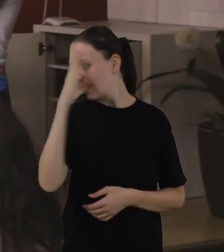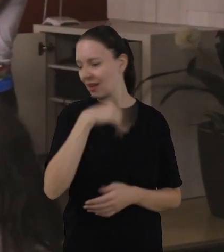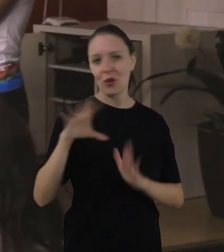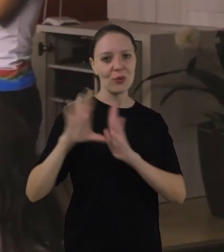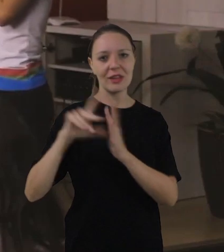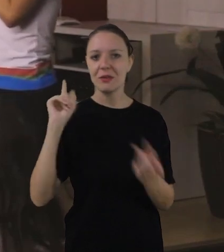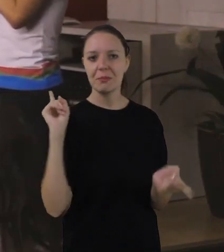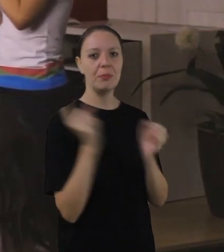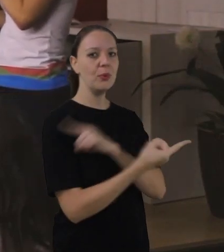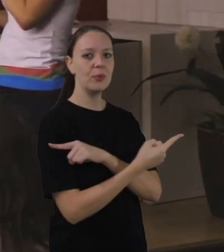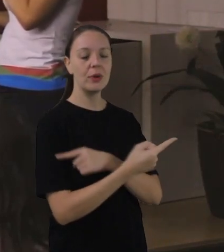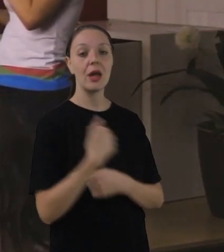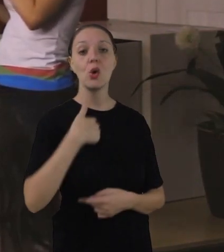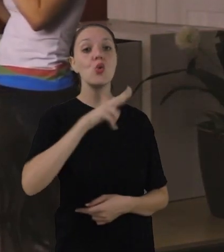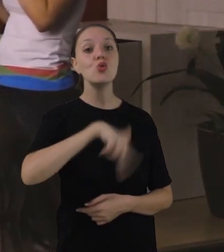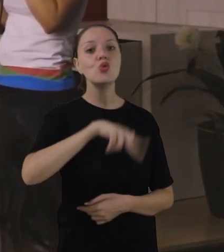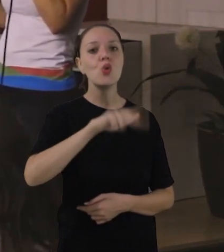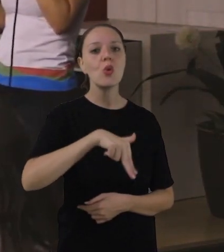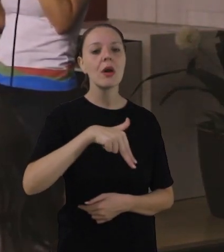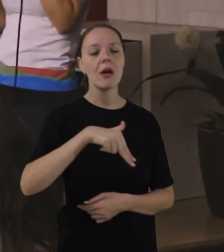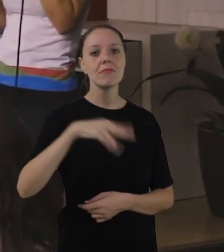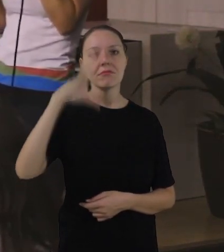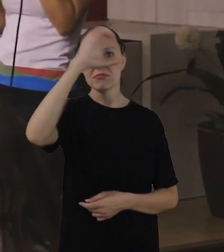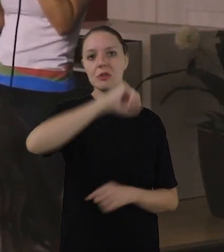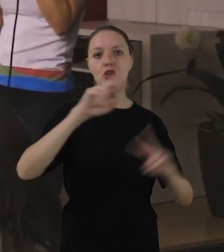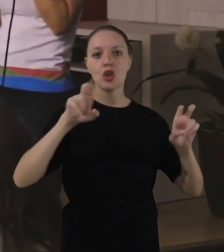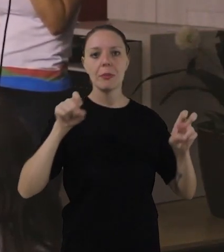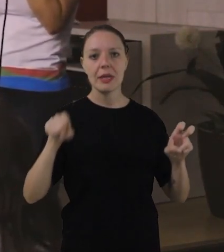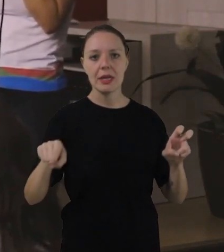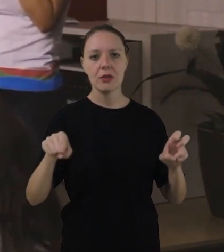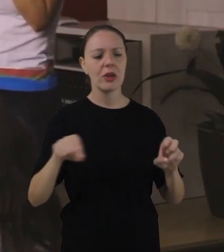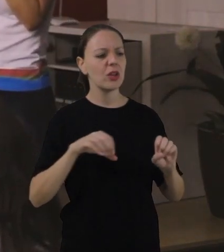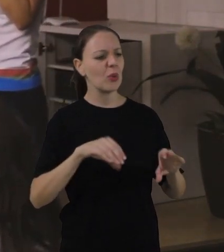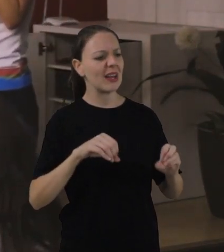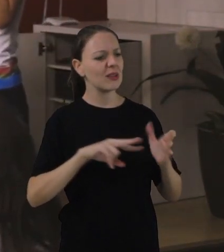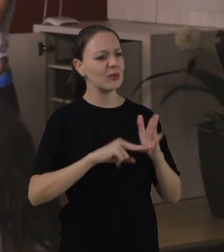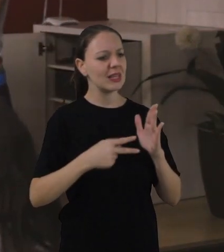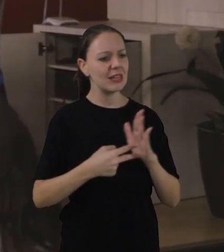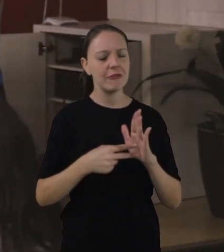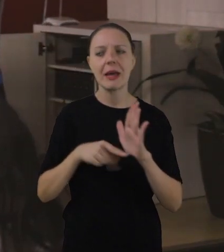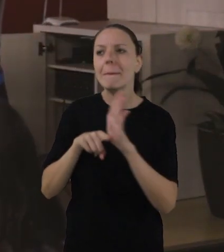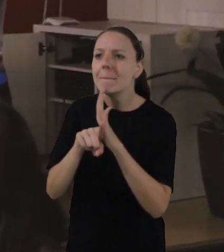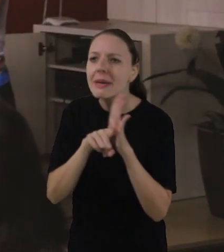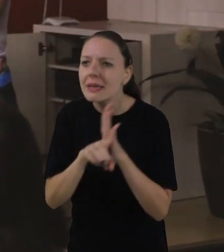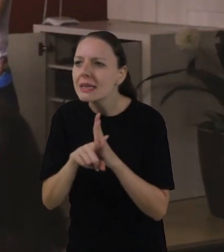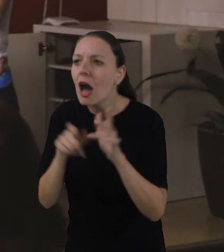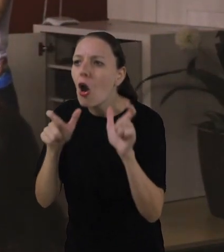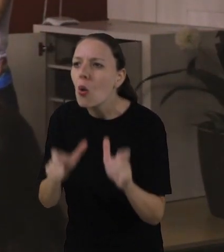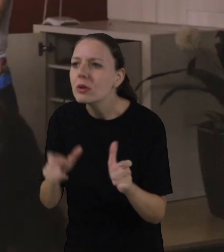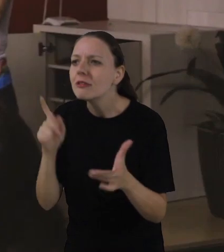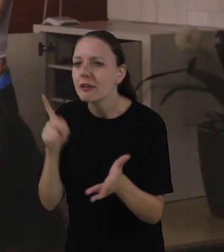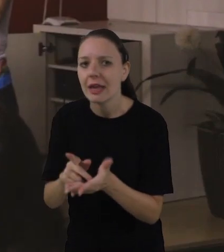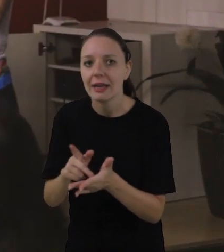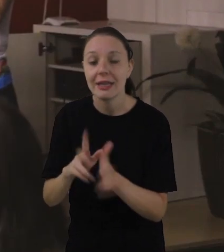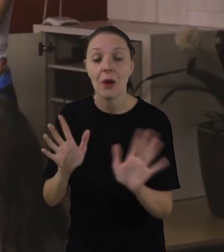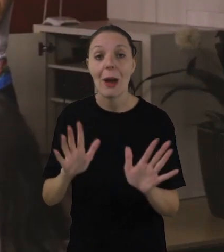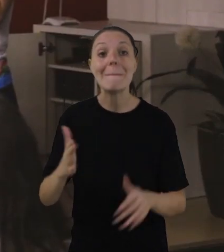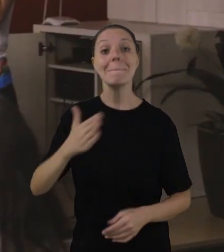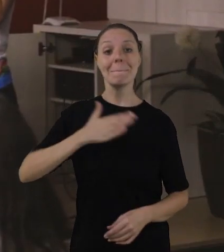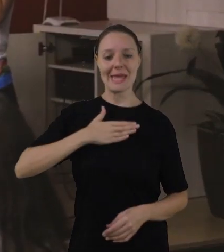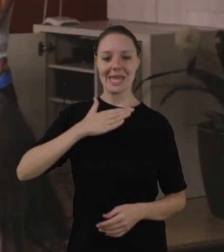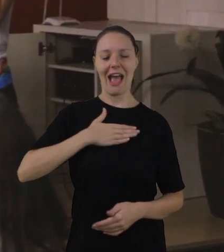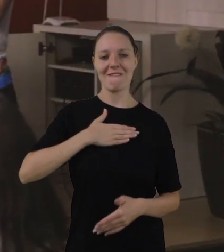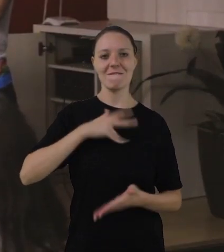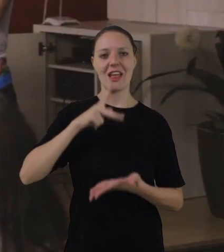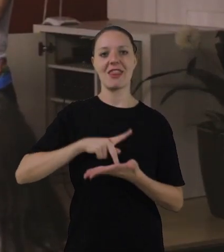nunca tinha pensado que é verdade, né? Buscar uma verdade. Mas, sim, é buscar a tua verdade, né? Qual que é a tua